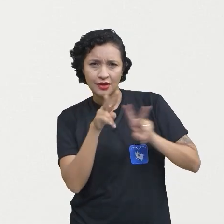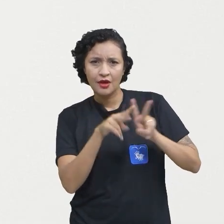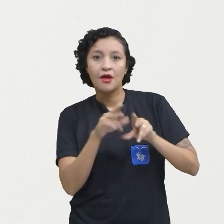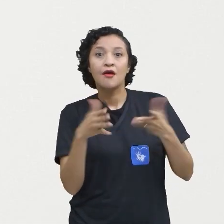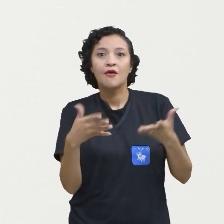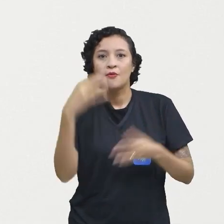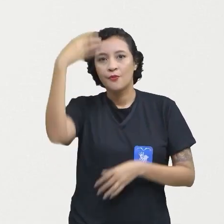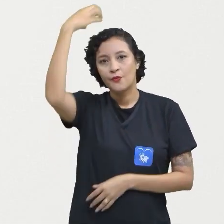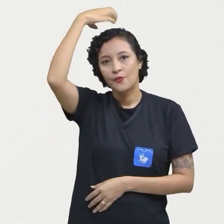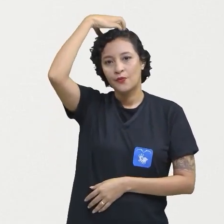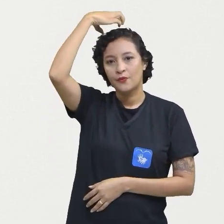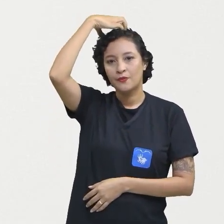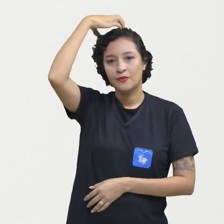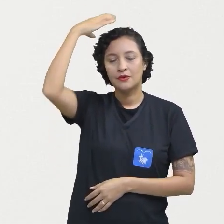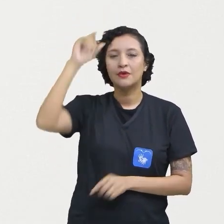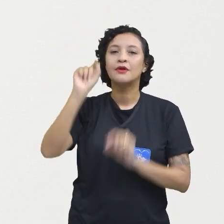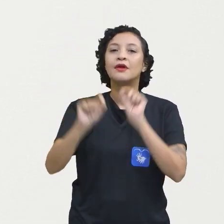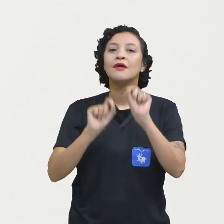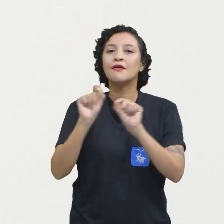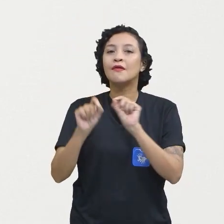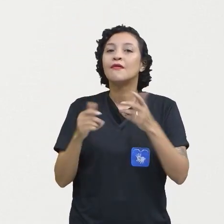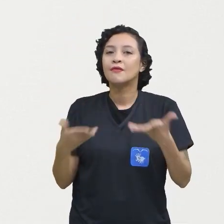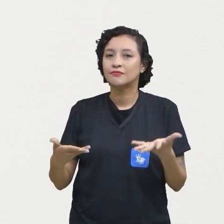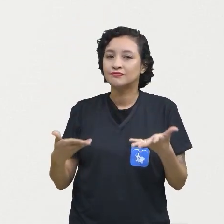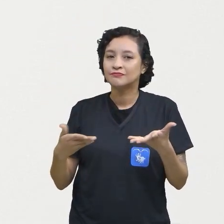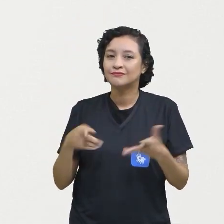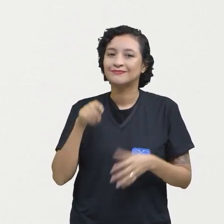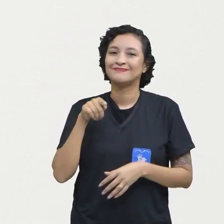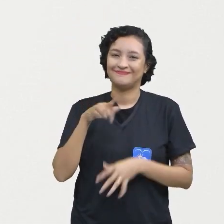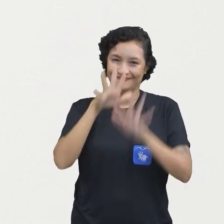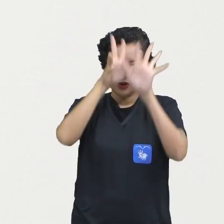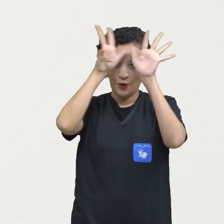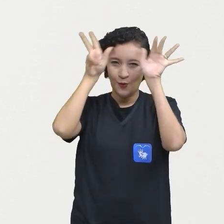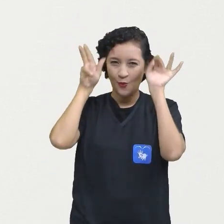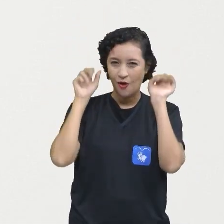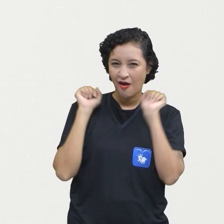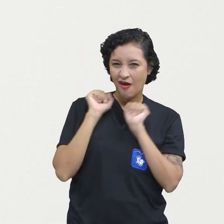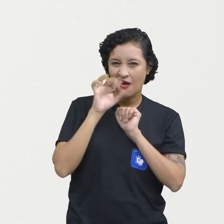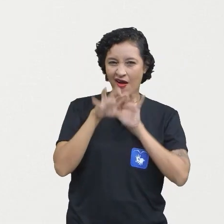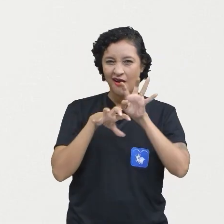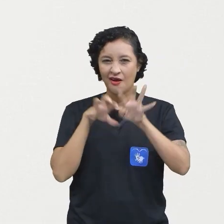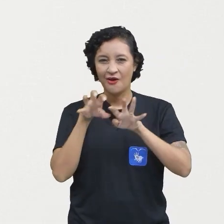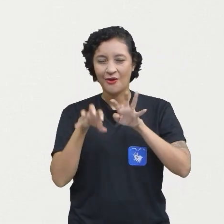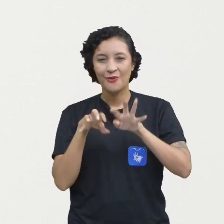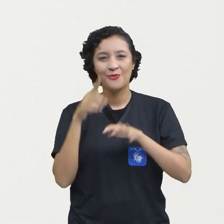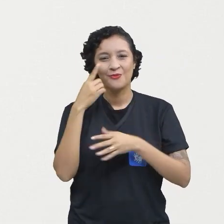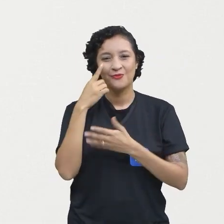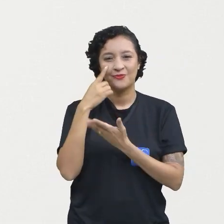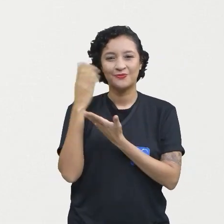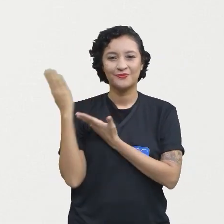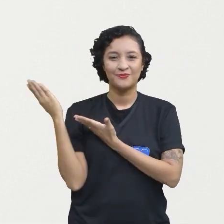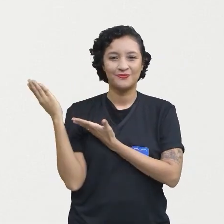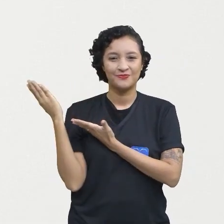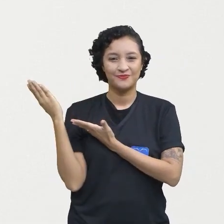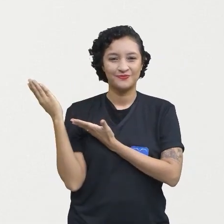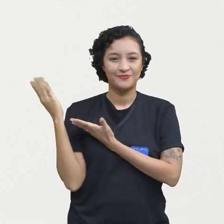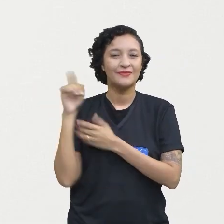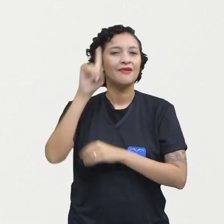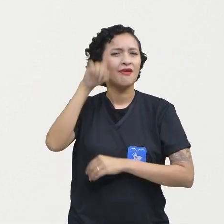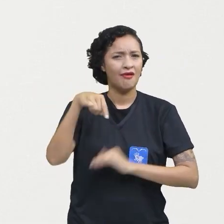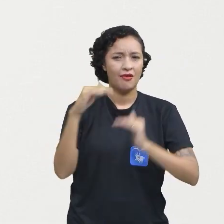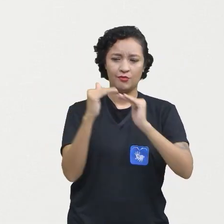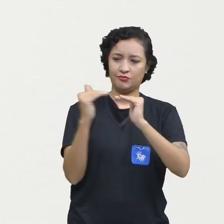gente chama de rei. Quem é? É o leão. Ele está no topo da